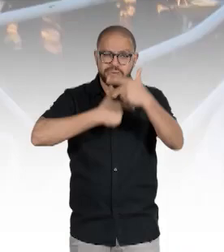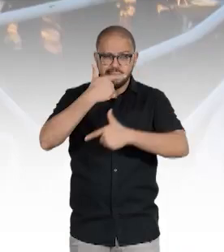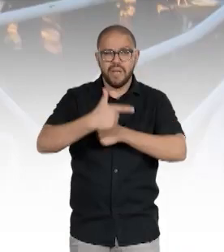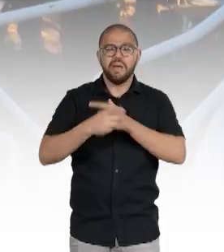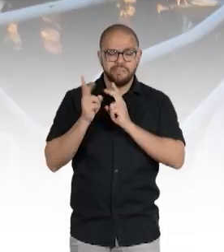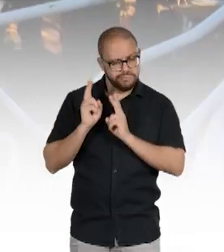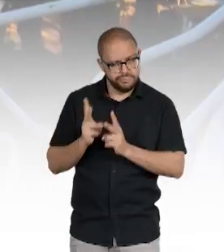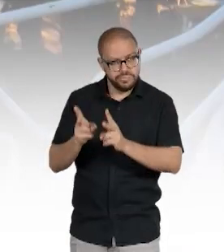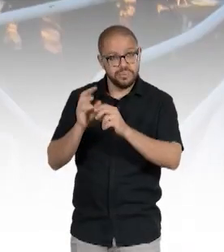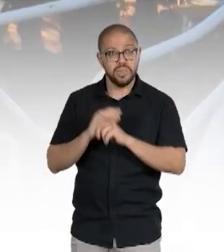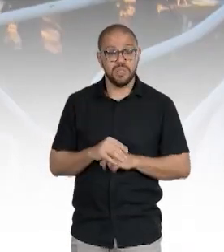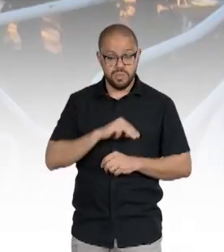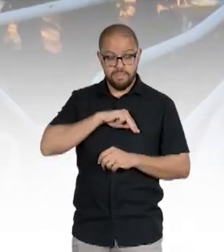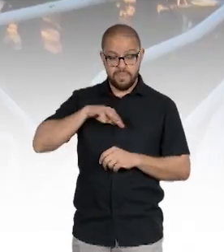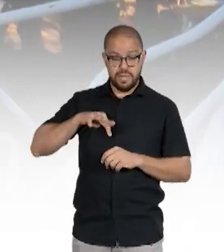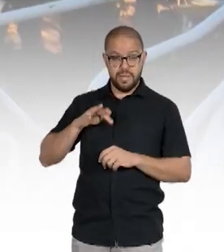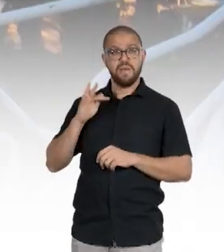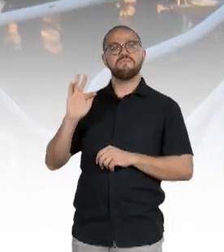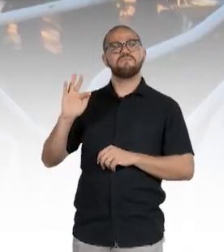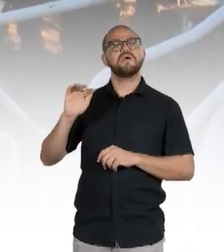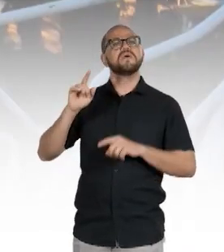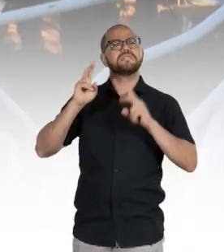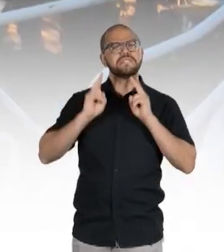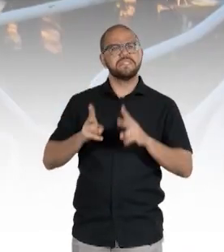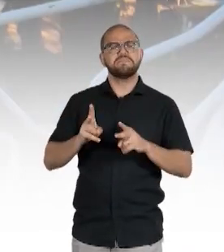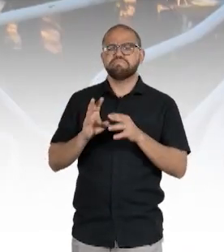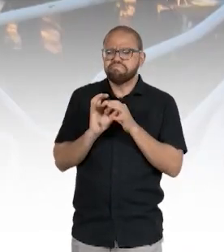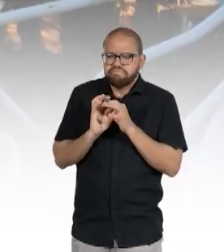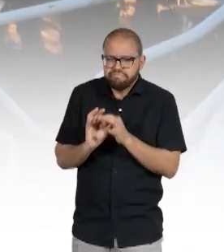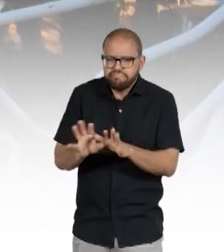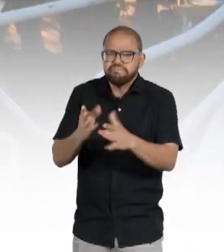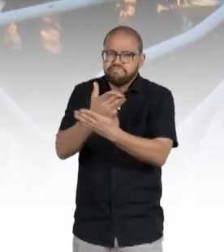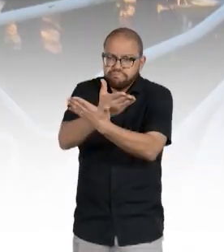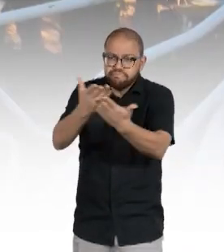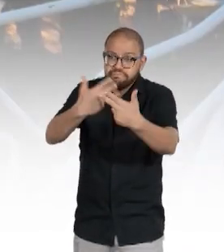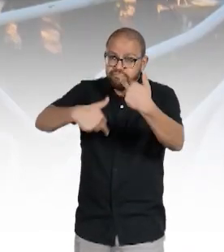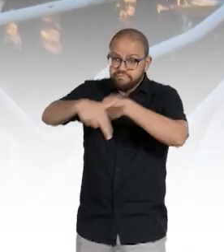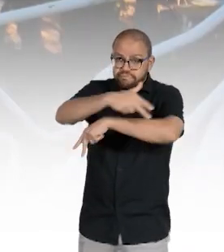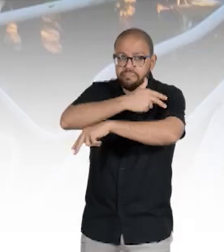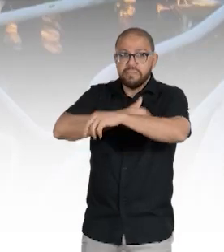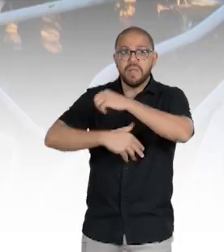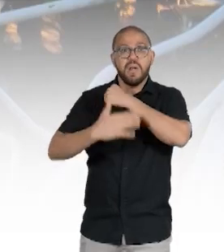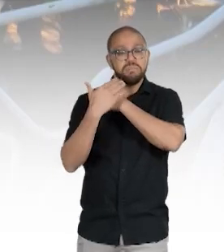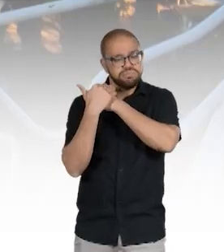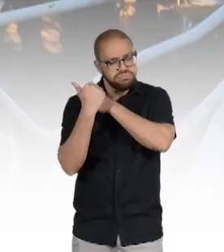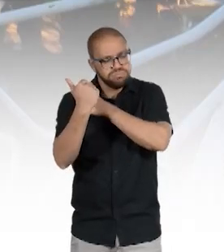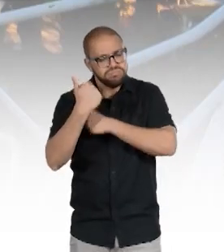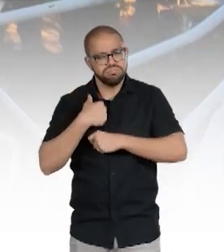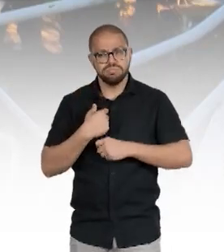aqui continua. O MPF está sempre à disposição da população que pode procurar